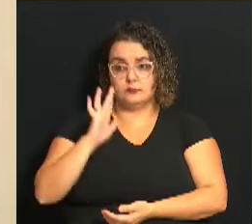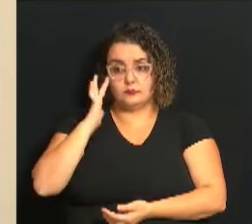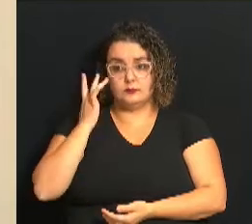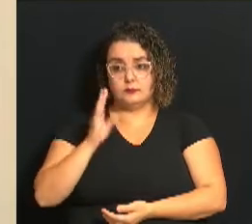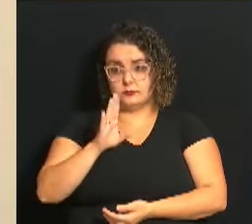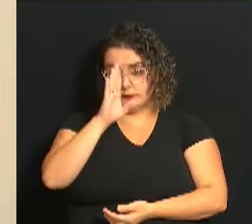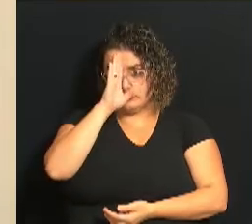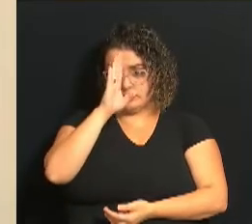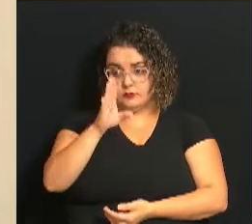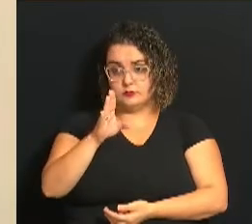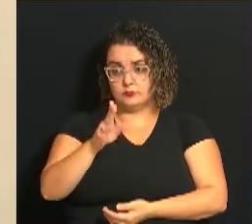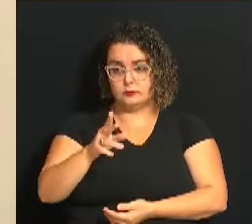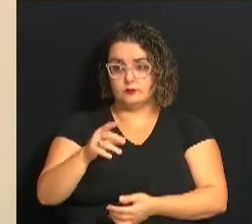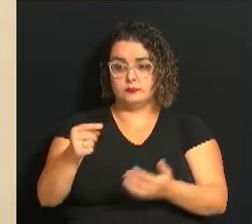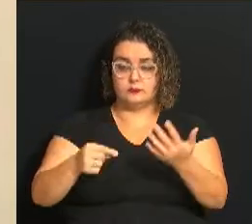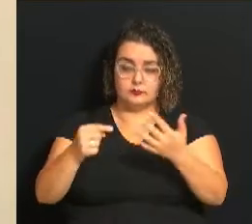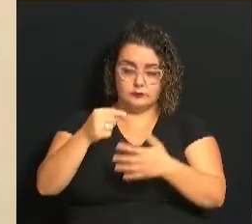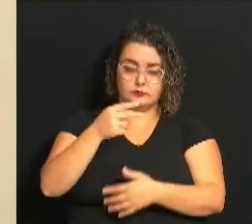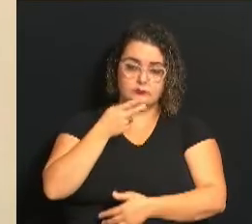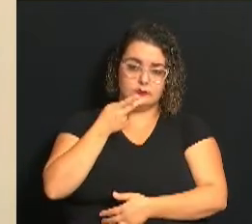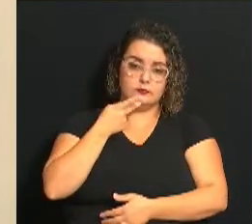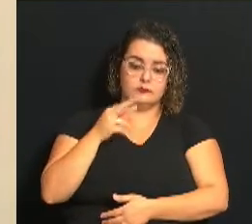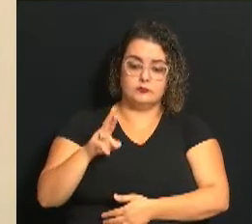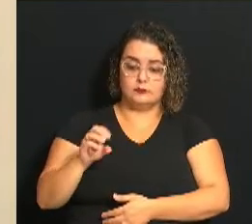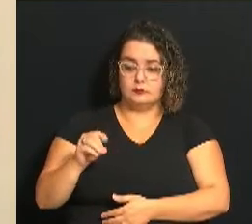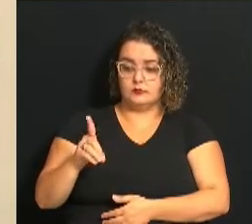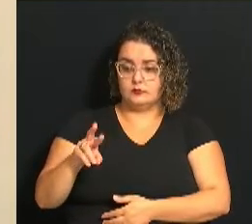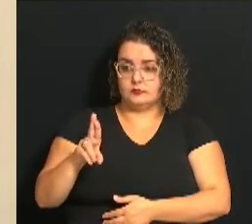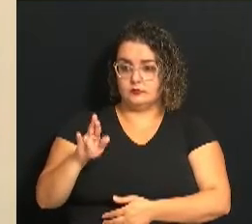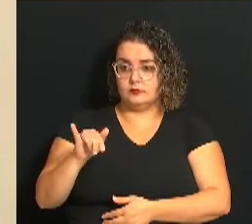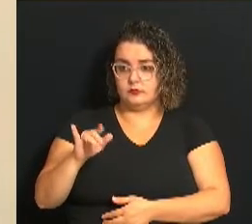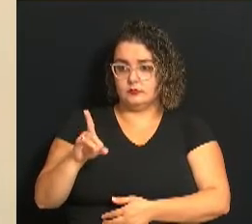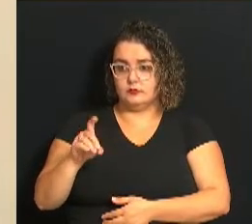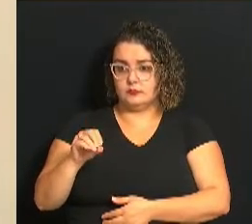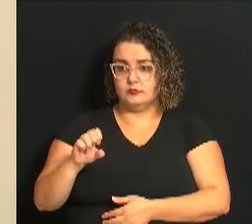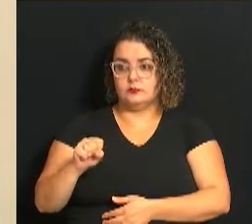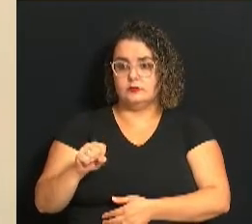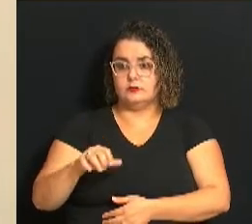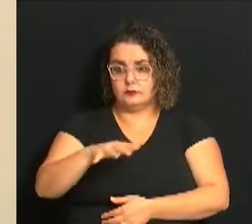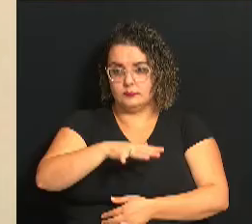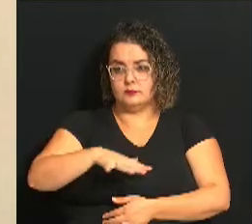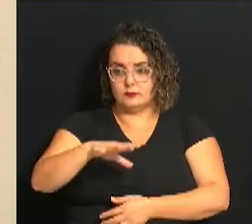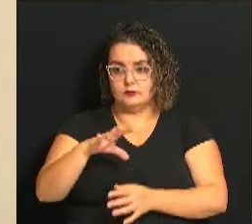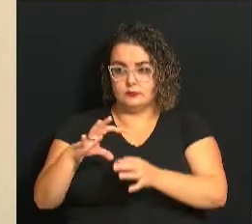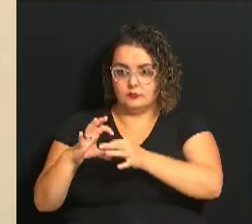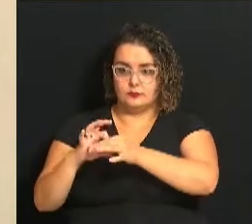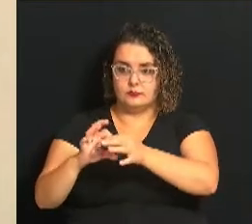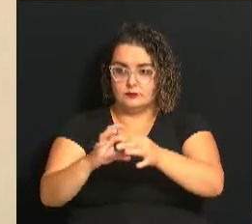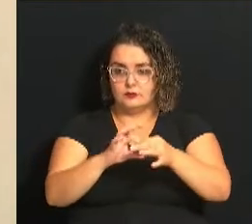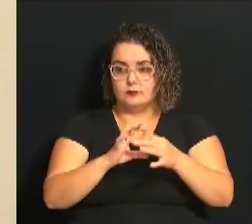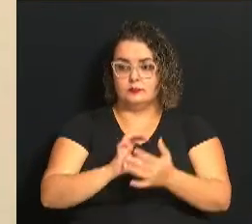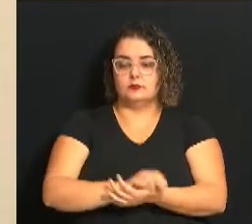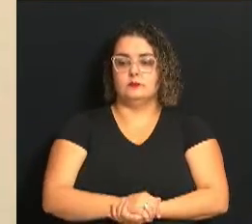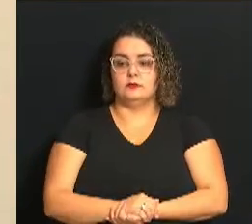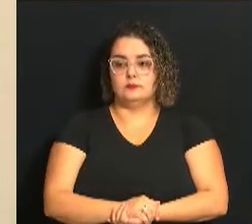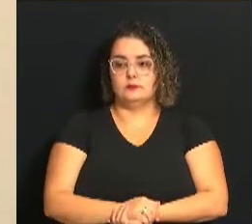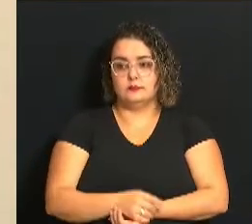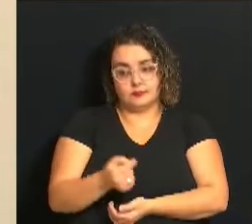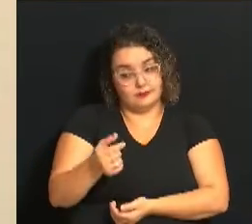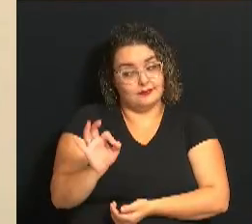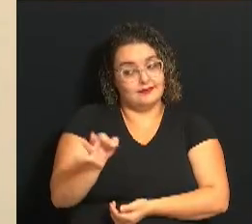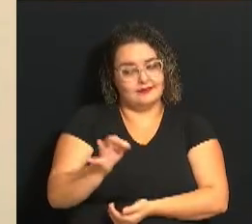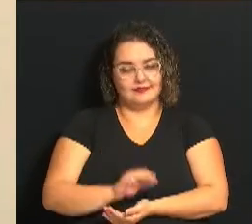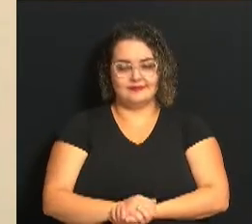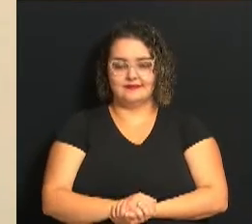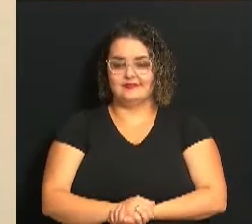ao que o Rodrigo colocou, né, da área de conectividade, estava quase ali, e que, na verdade, não